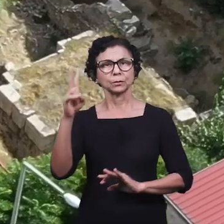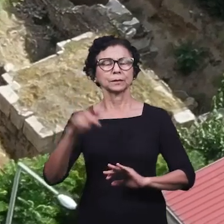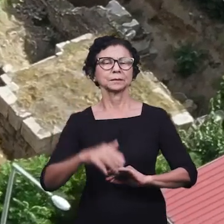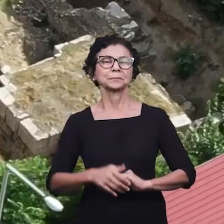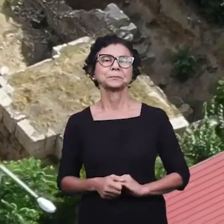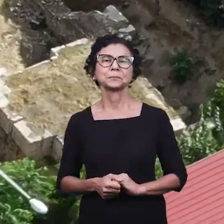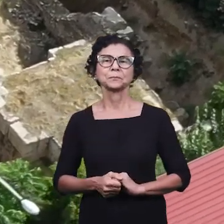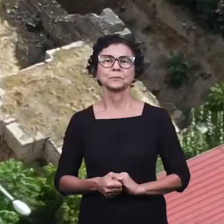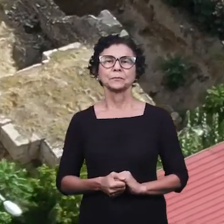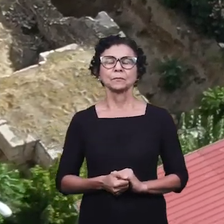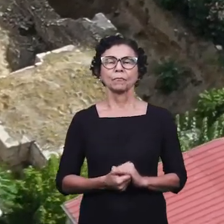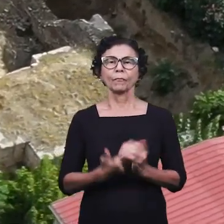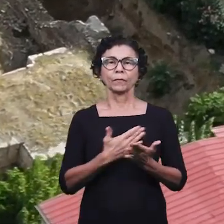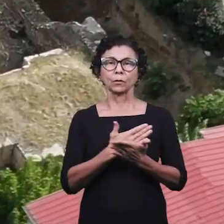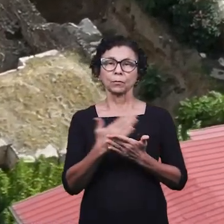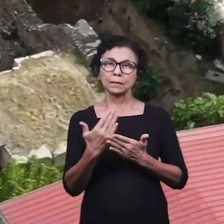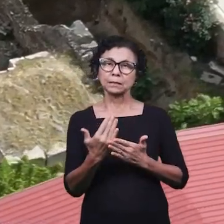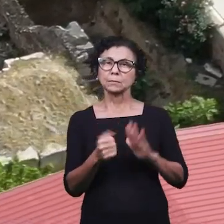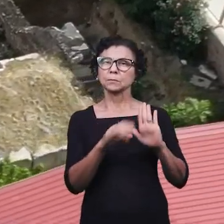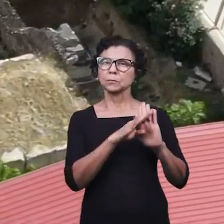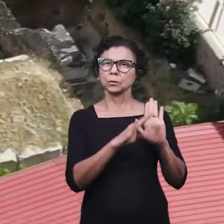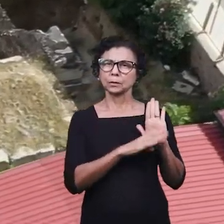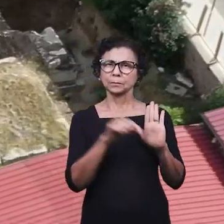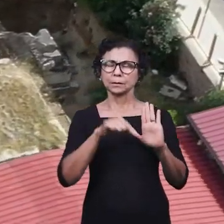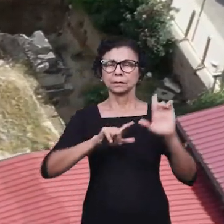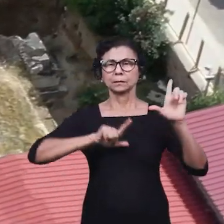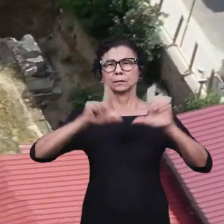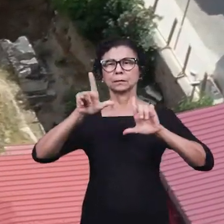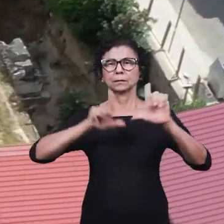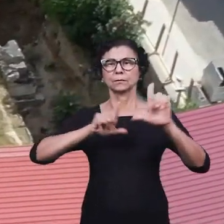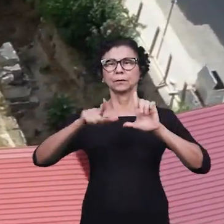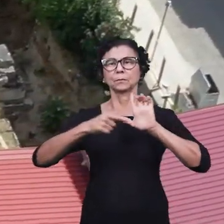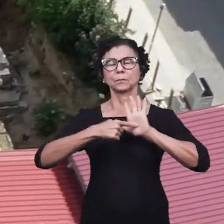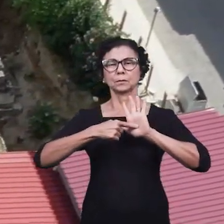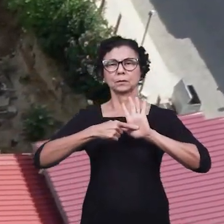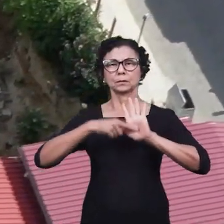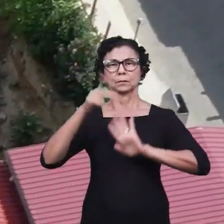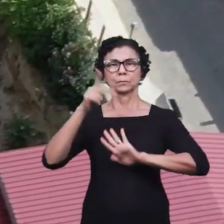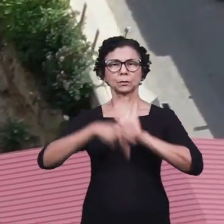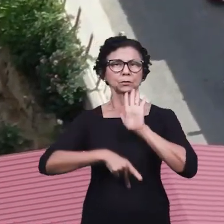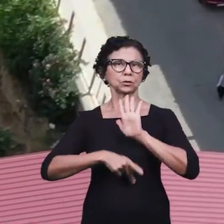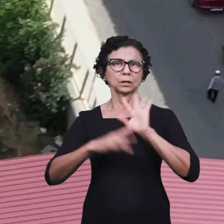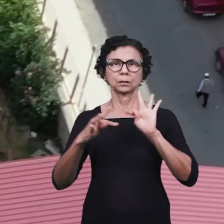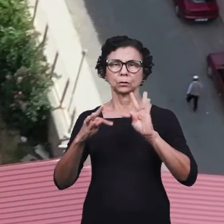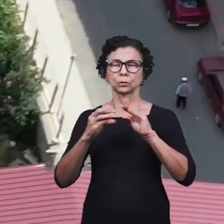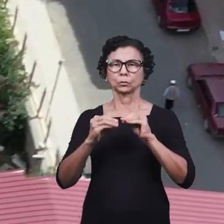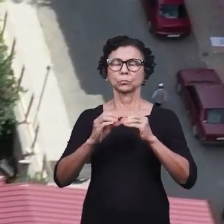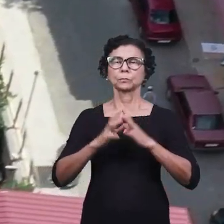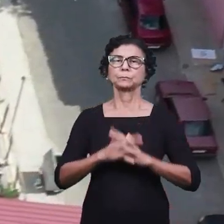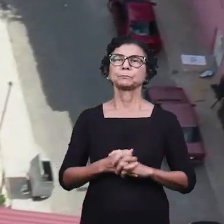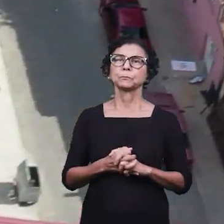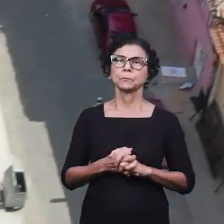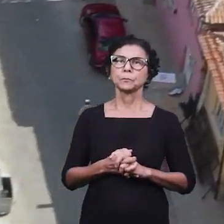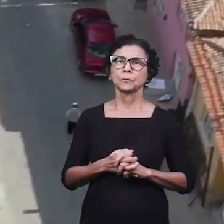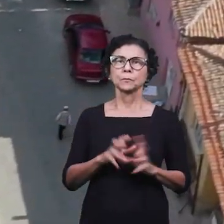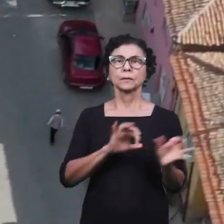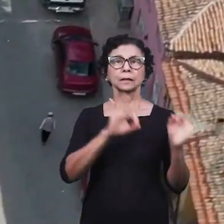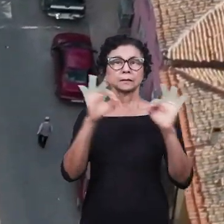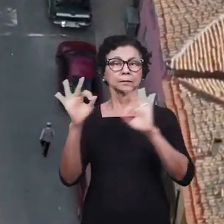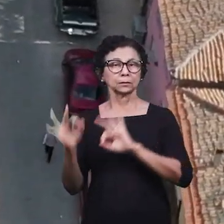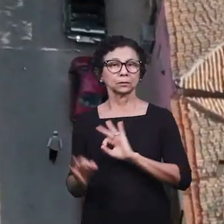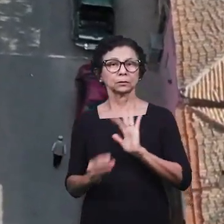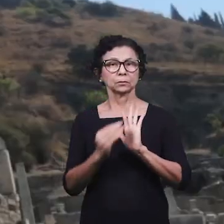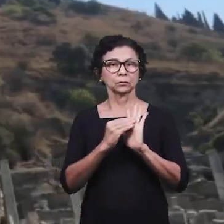programa aqui pela televisão, mostrando esse trabalho, esse projeto, tá? Tudo isso está interligado. Se você está assistindo a